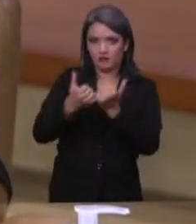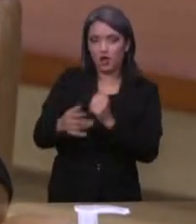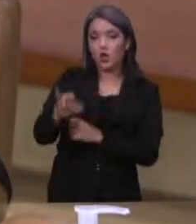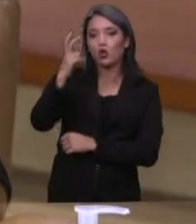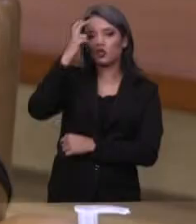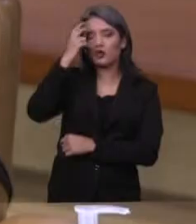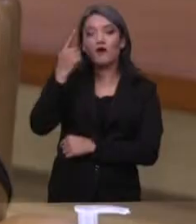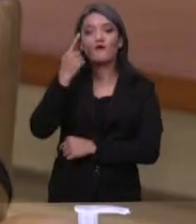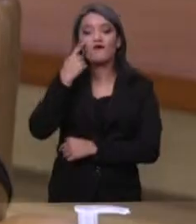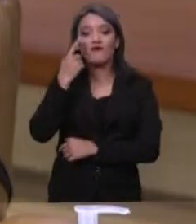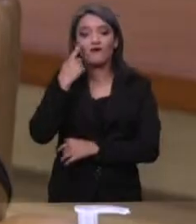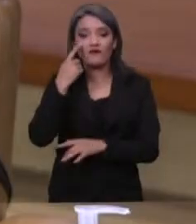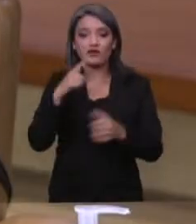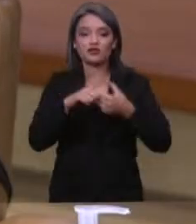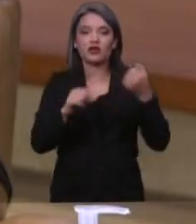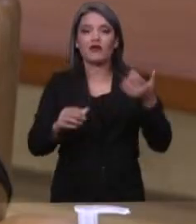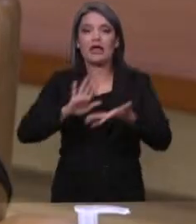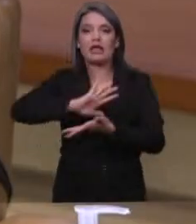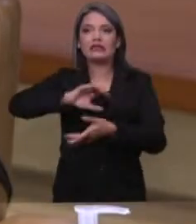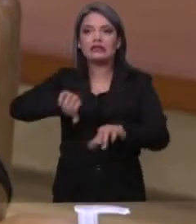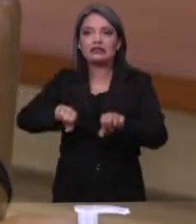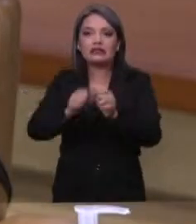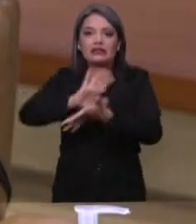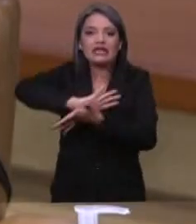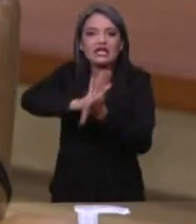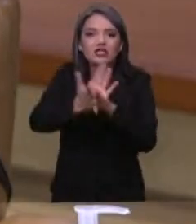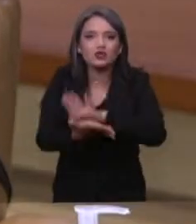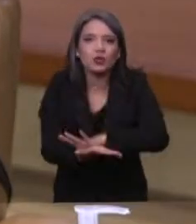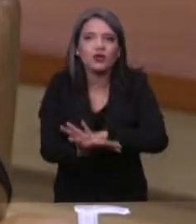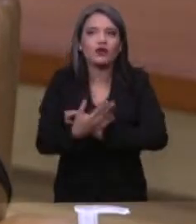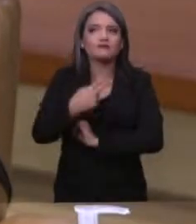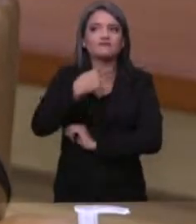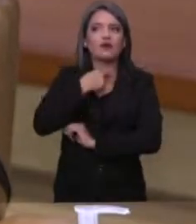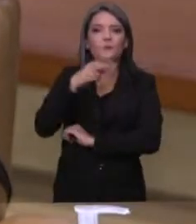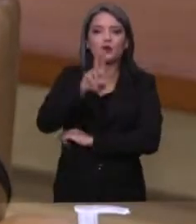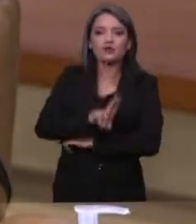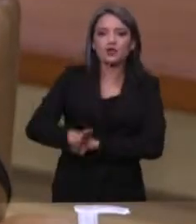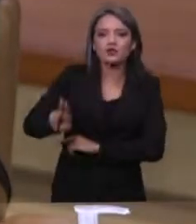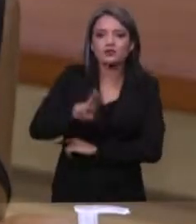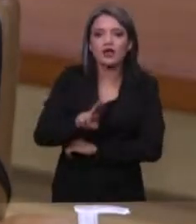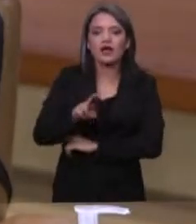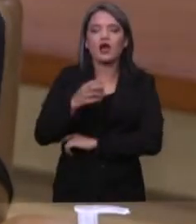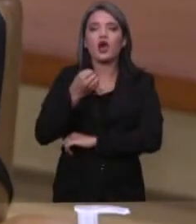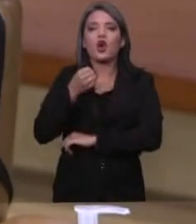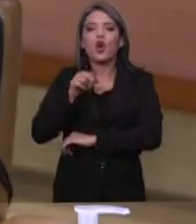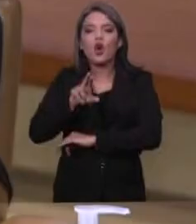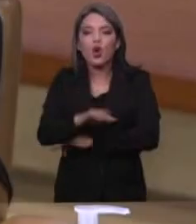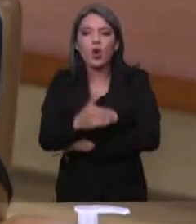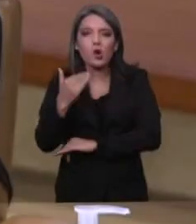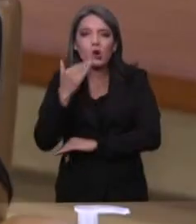os verbos: destruir, inutilizar ou deteriorar.